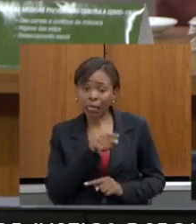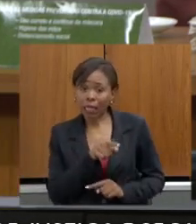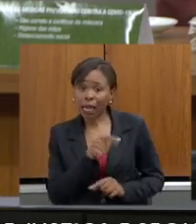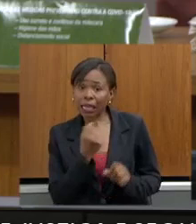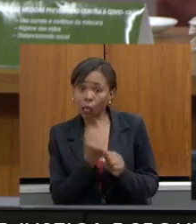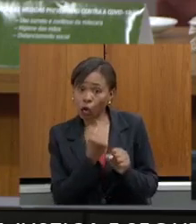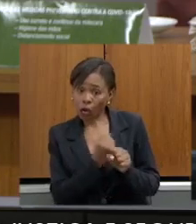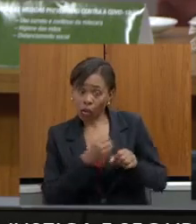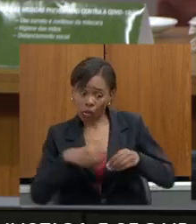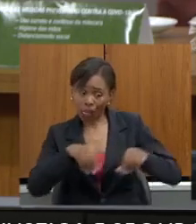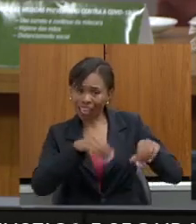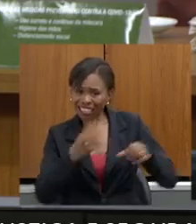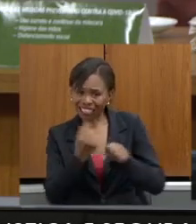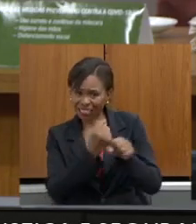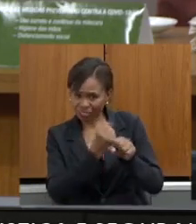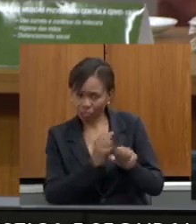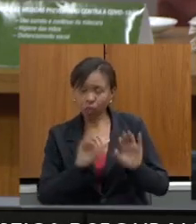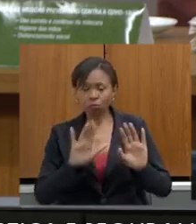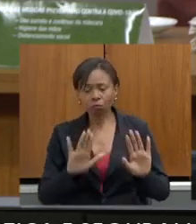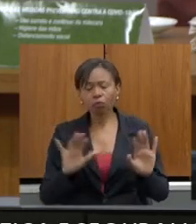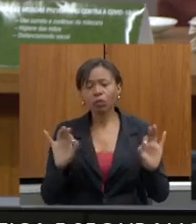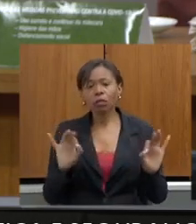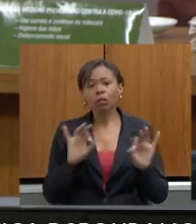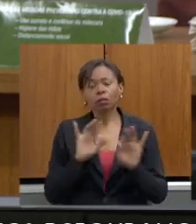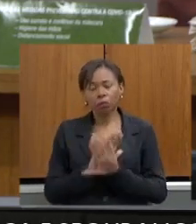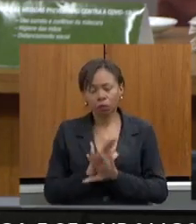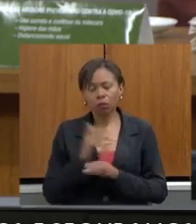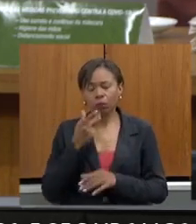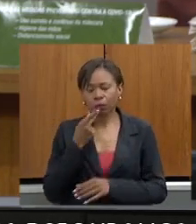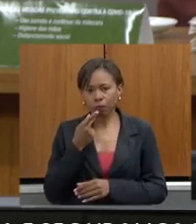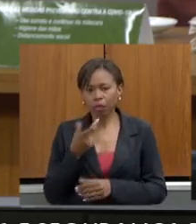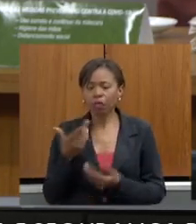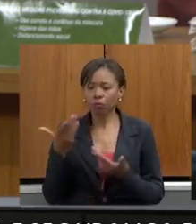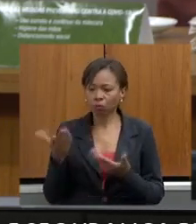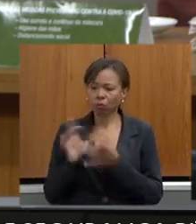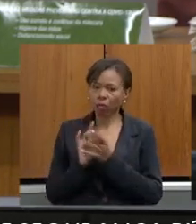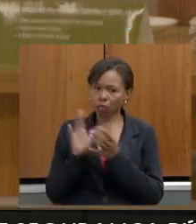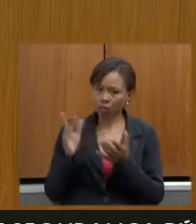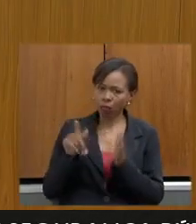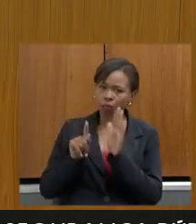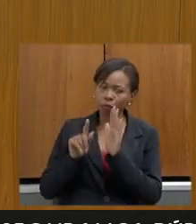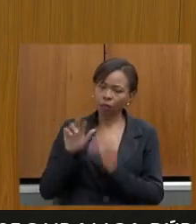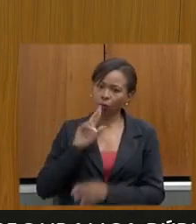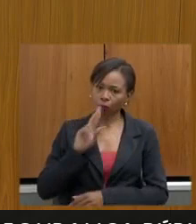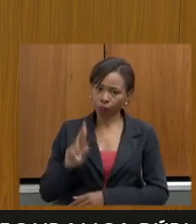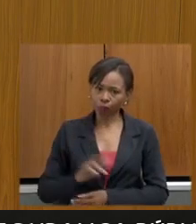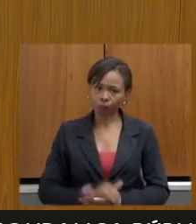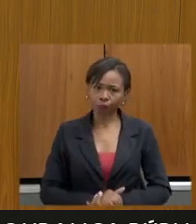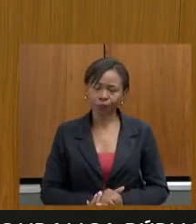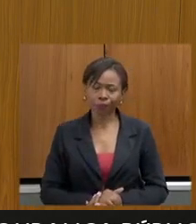canteiro de obras tão eu encerro por aqui me coloco à disposição para qualquer esclarecimento obrigado